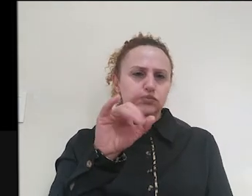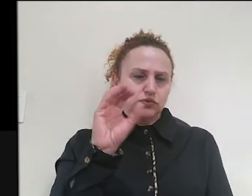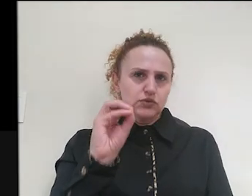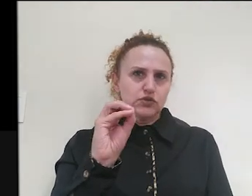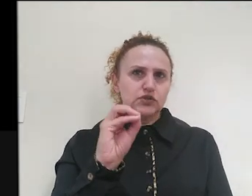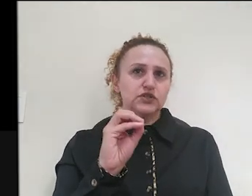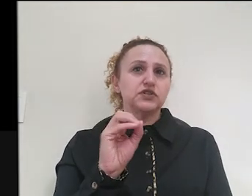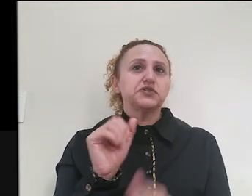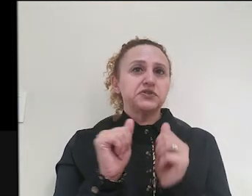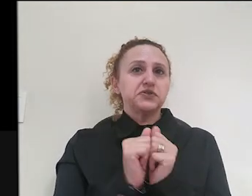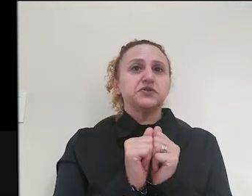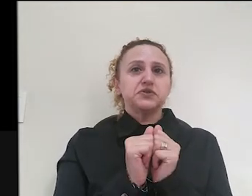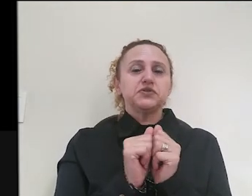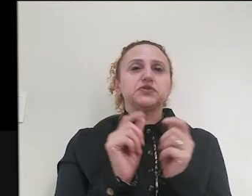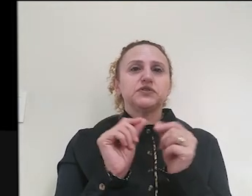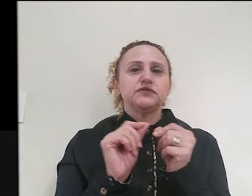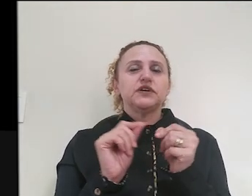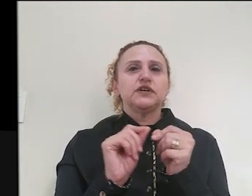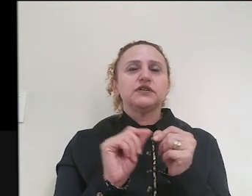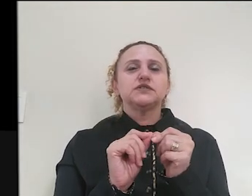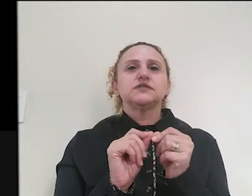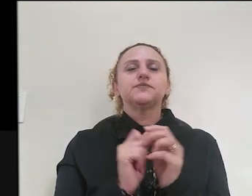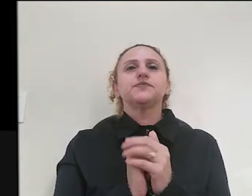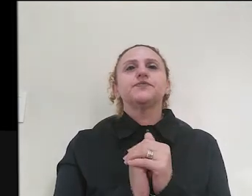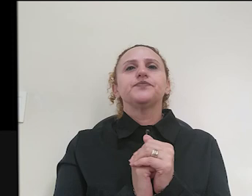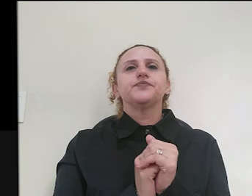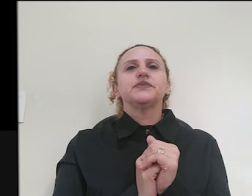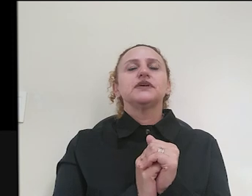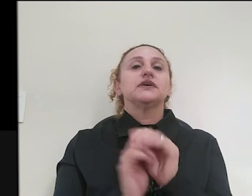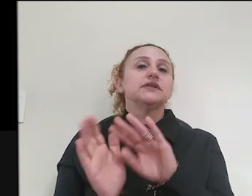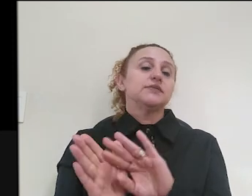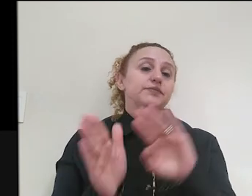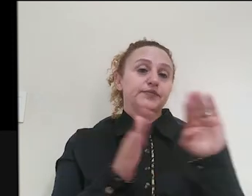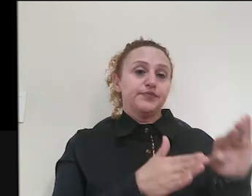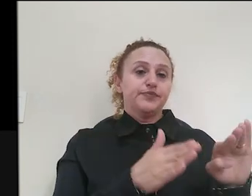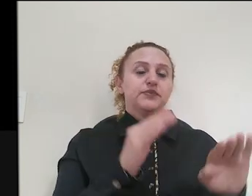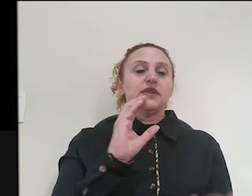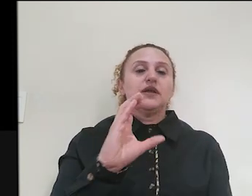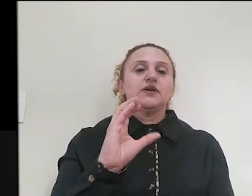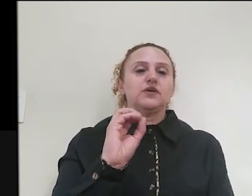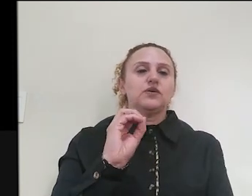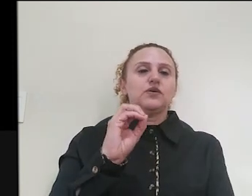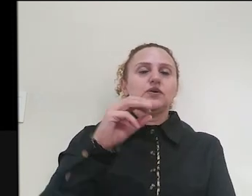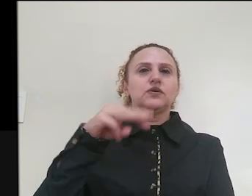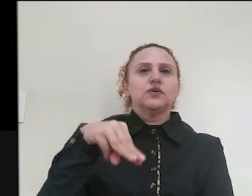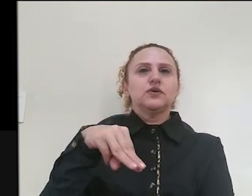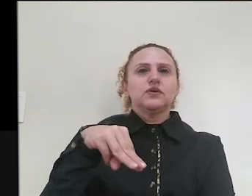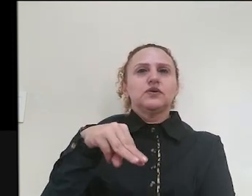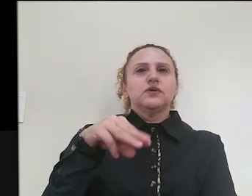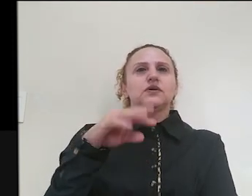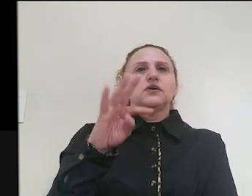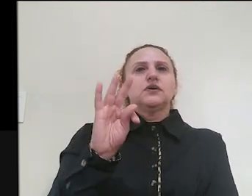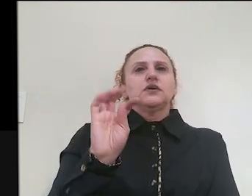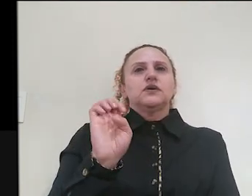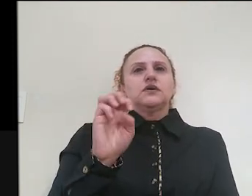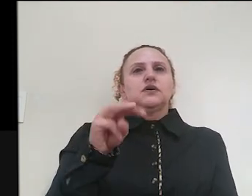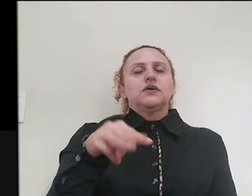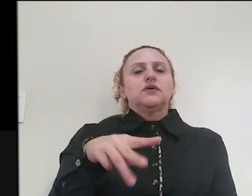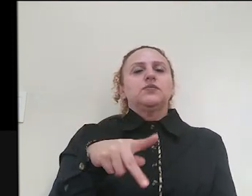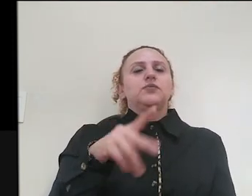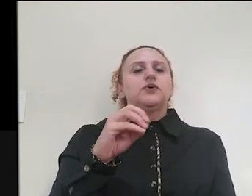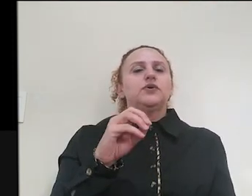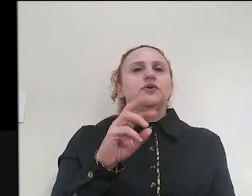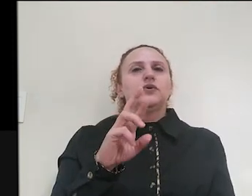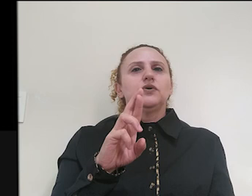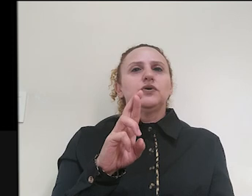chocolate, que ele fez uma homenagem ao Paulo. Então, a contemporaneidade, ela vai ser um período que abarca, né, sei lá,